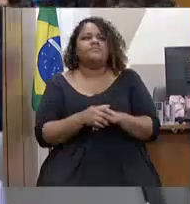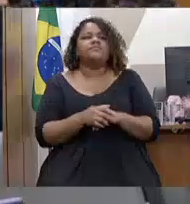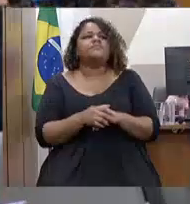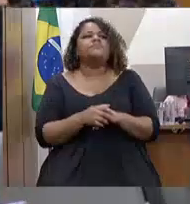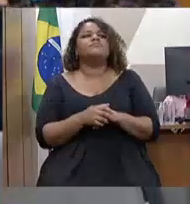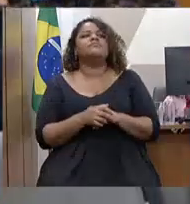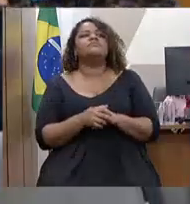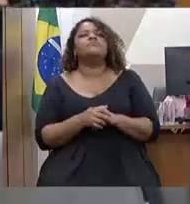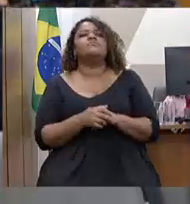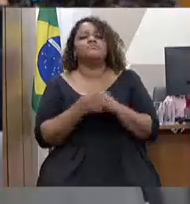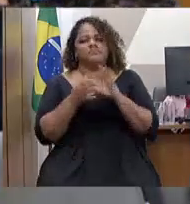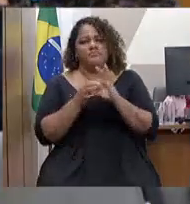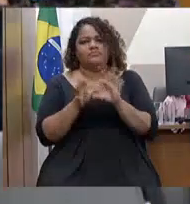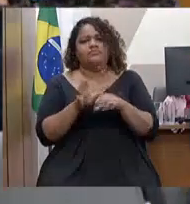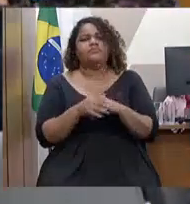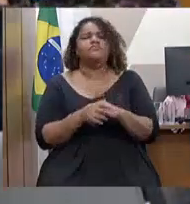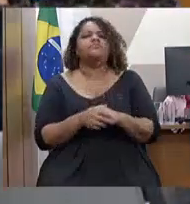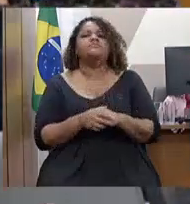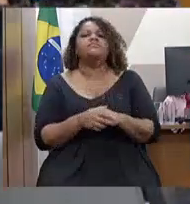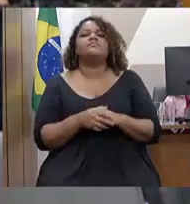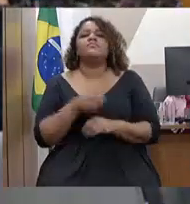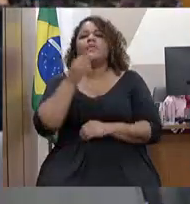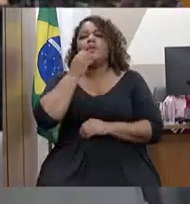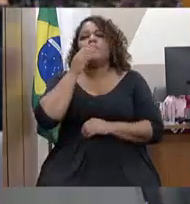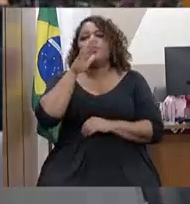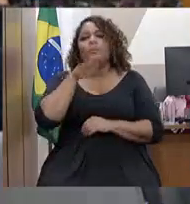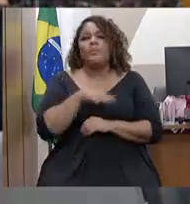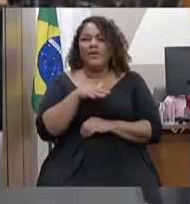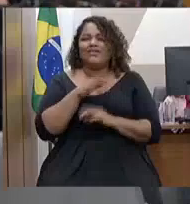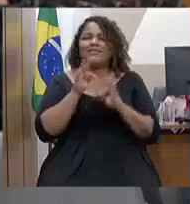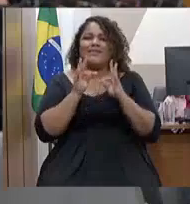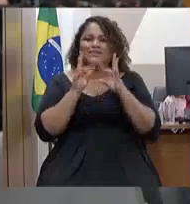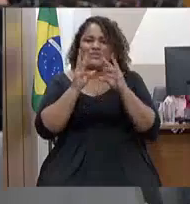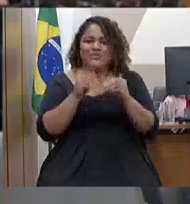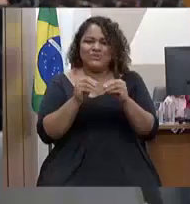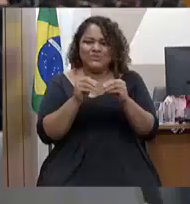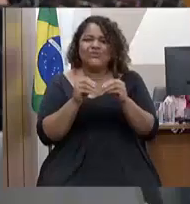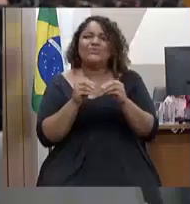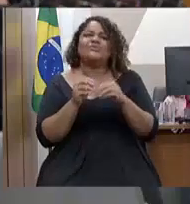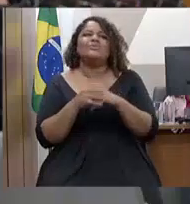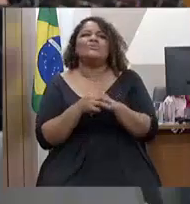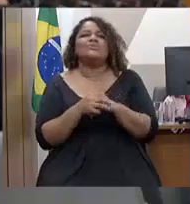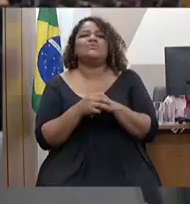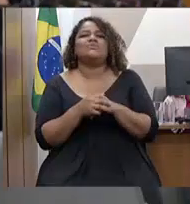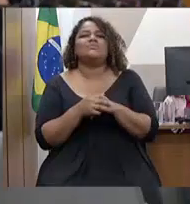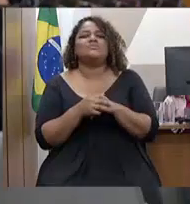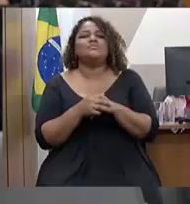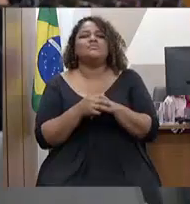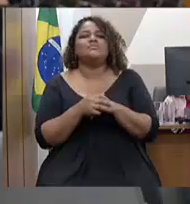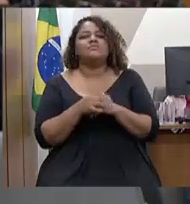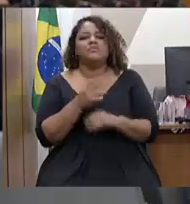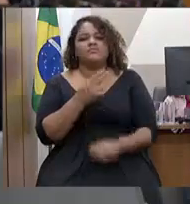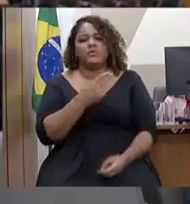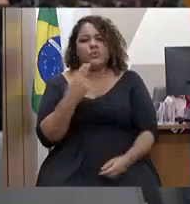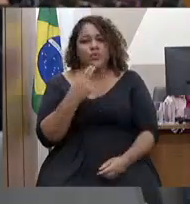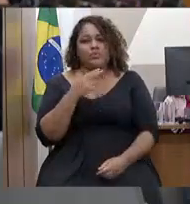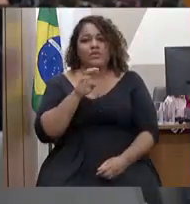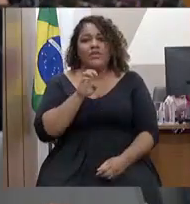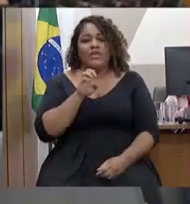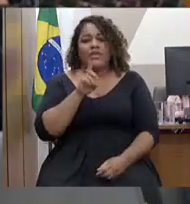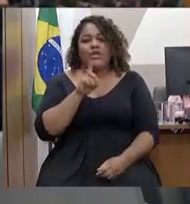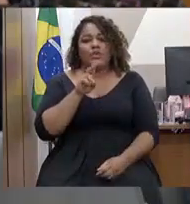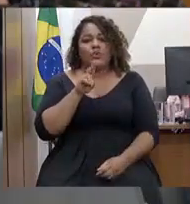quiser a nota aqui boa tarde a todos né já tá na tarde meu nome é Eduardo